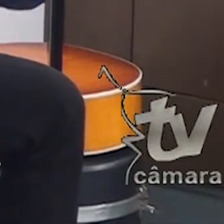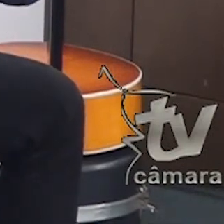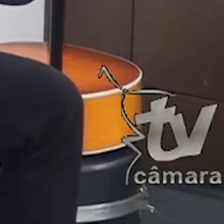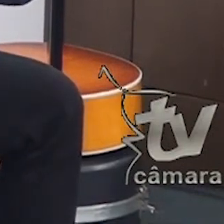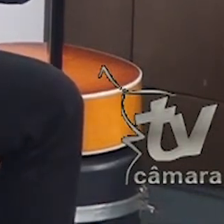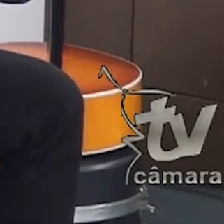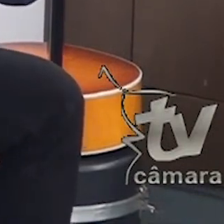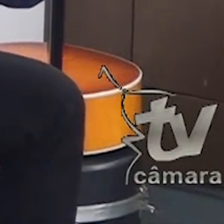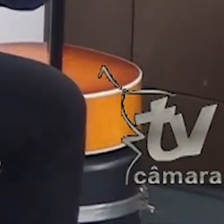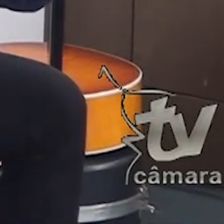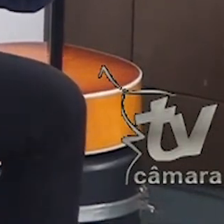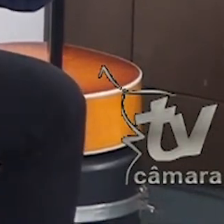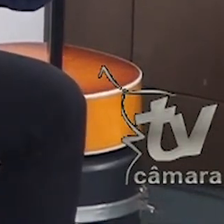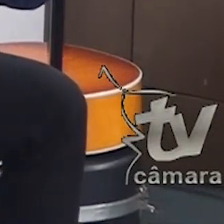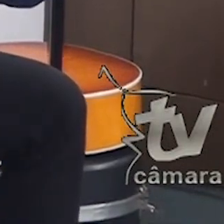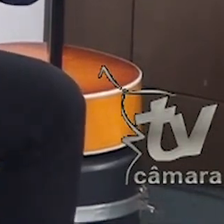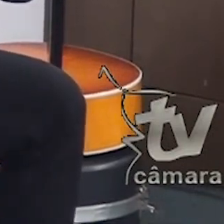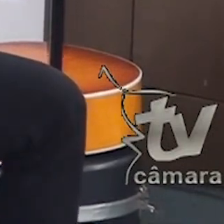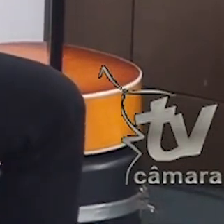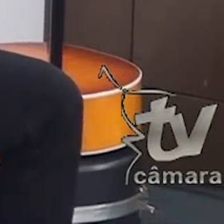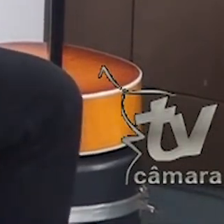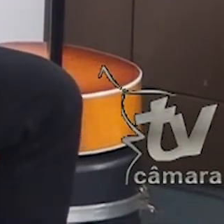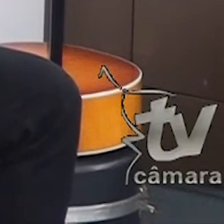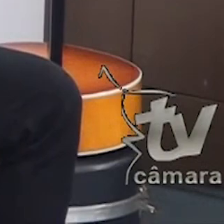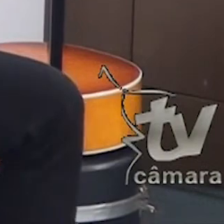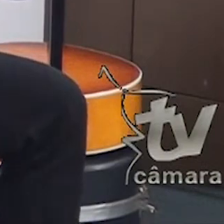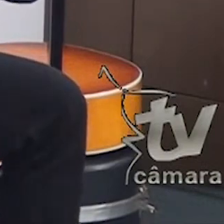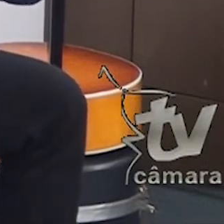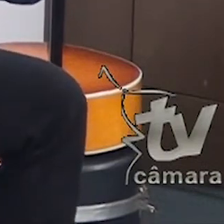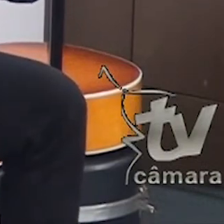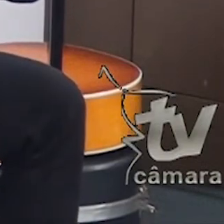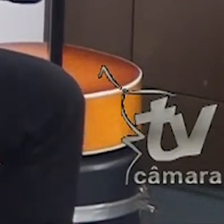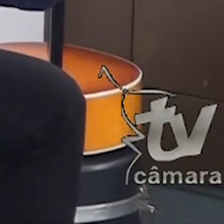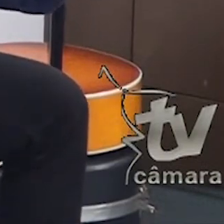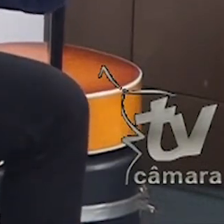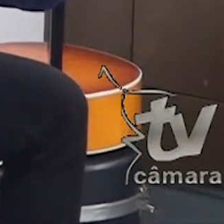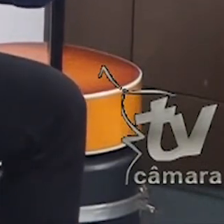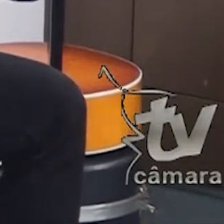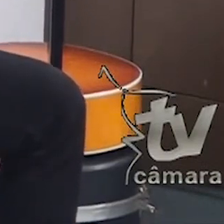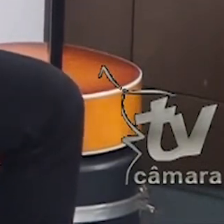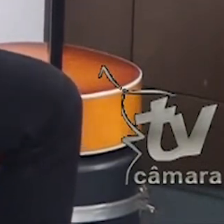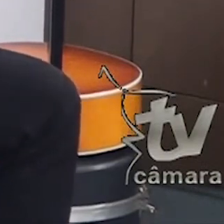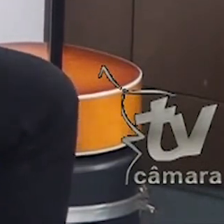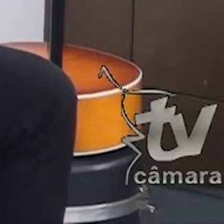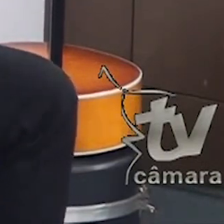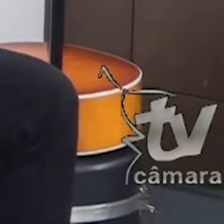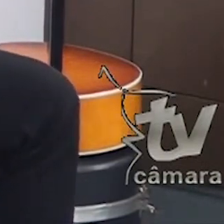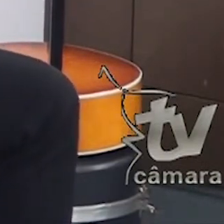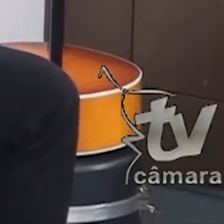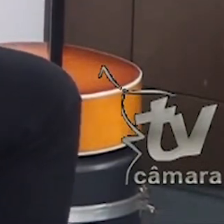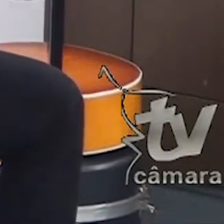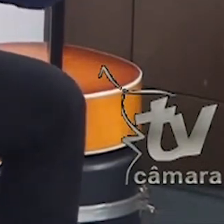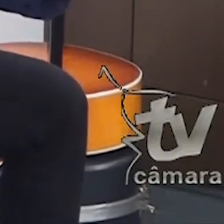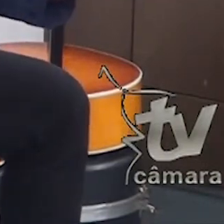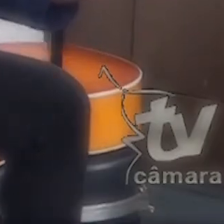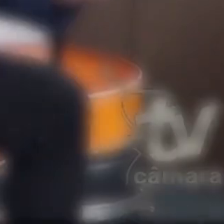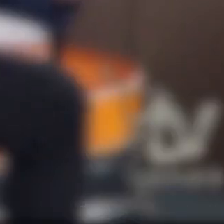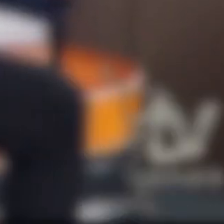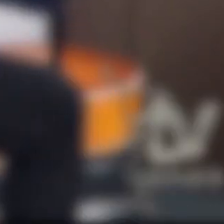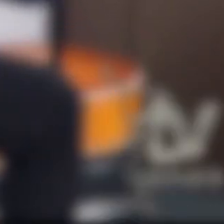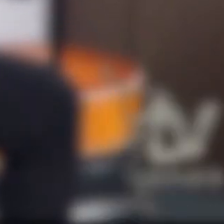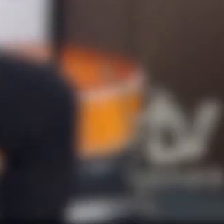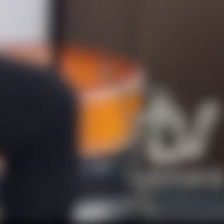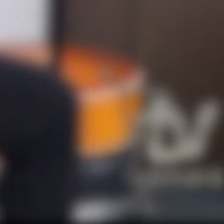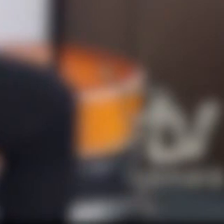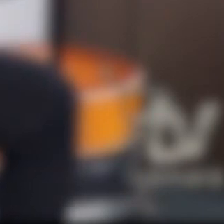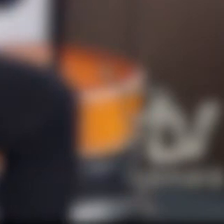Me fala que a égua tá prenha, que o porco tá gordo, que o boi anda solto e toda cuscada lá